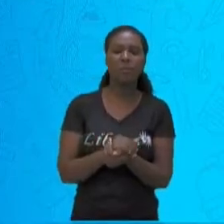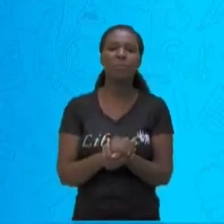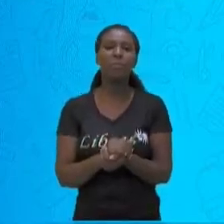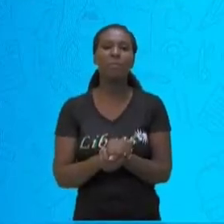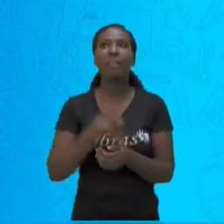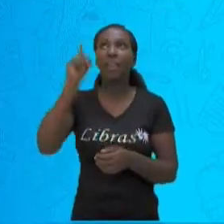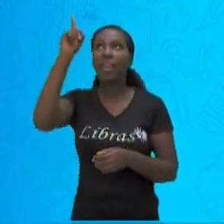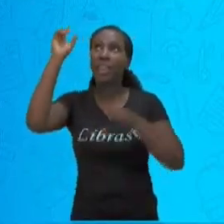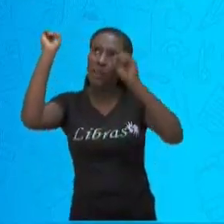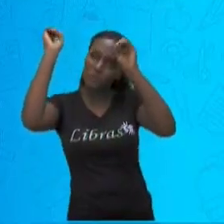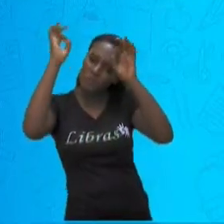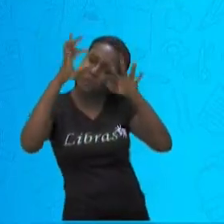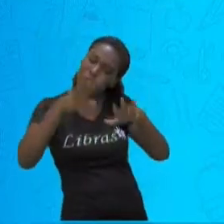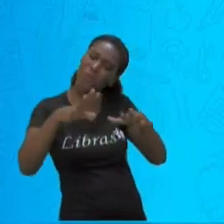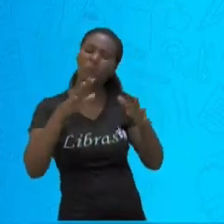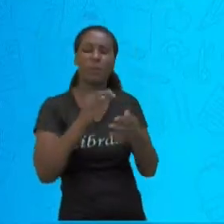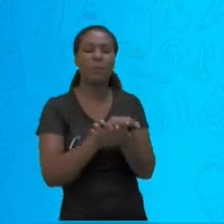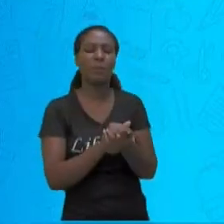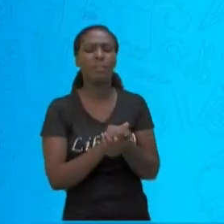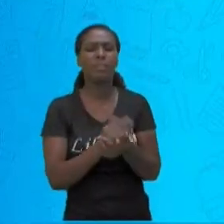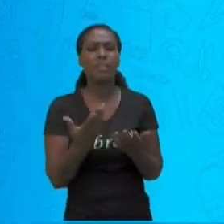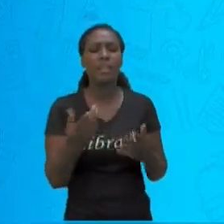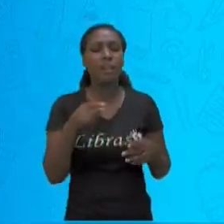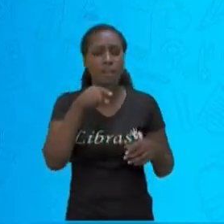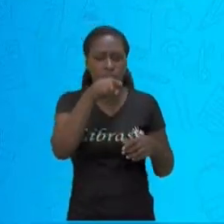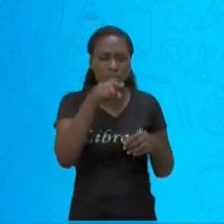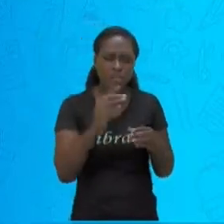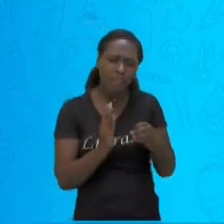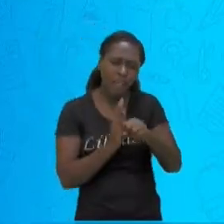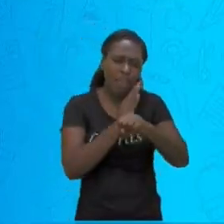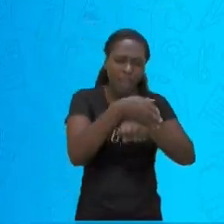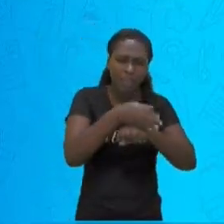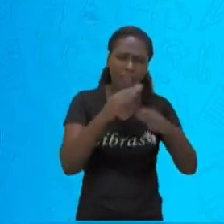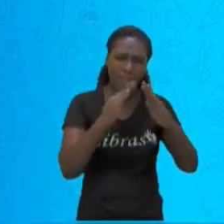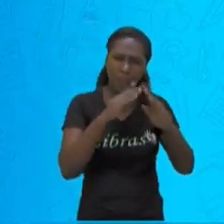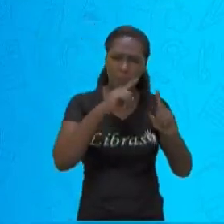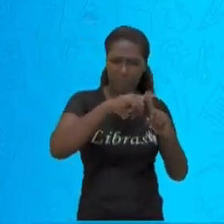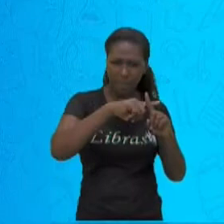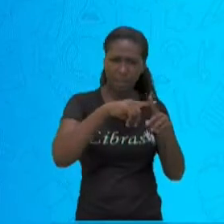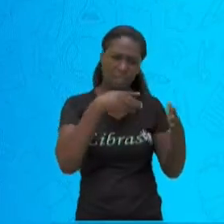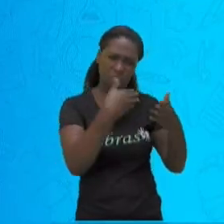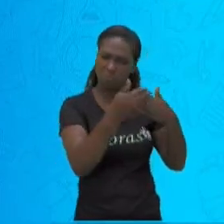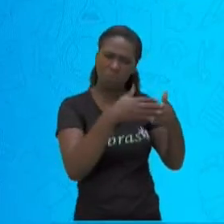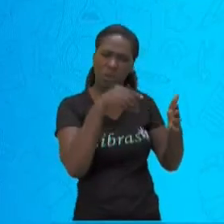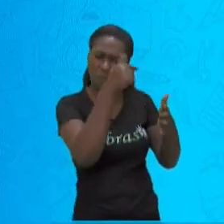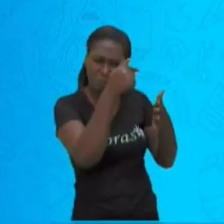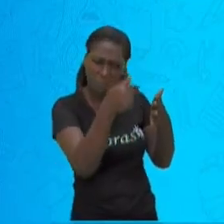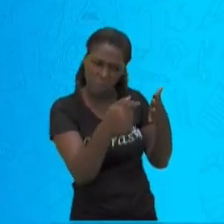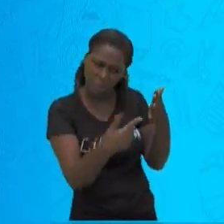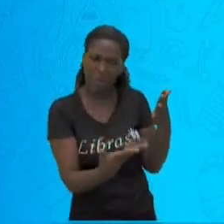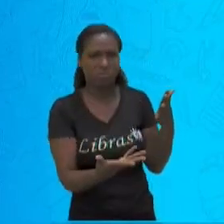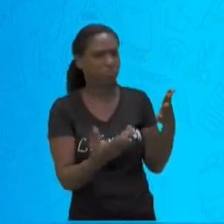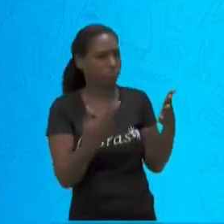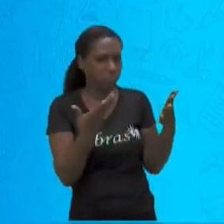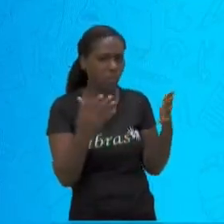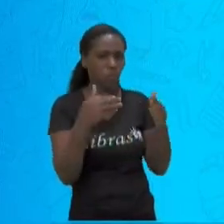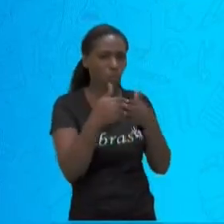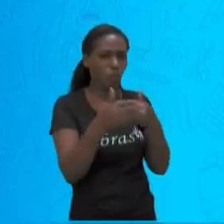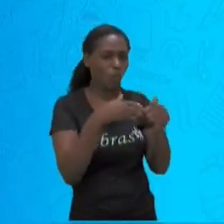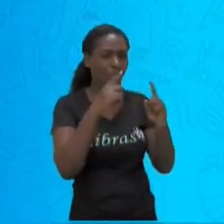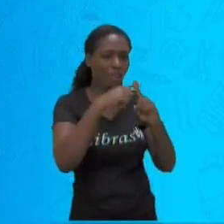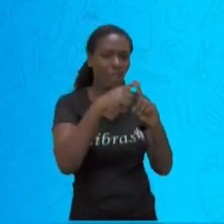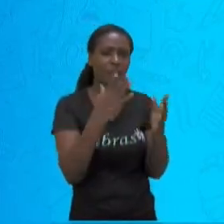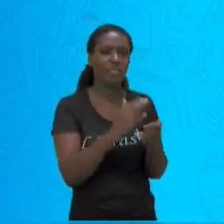luterana, evangélica, e qualquer entidade religiosa. Aí você vai encontrar lá na